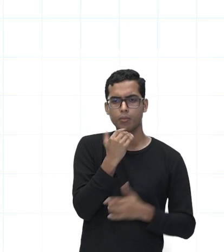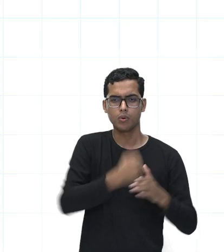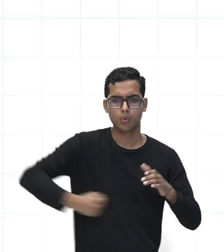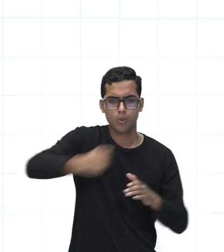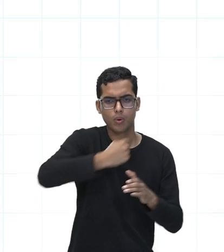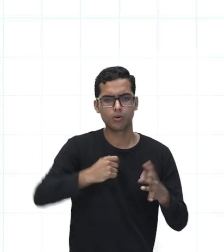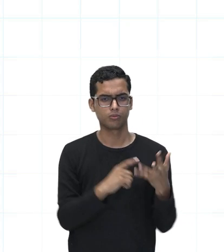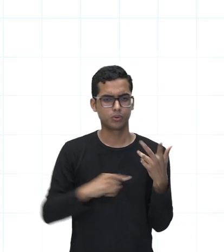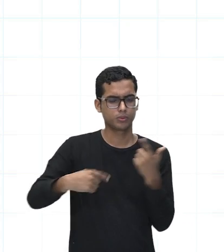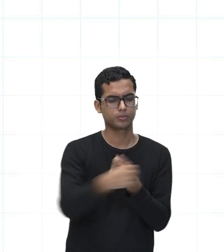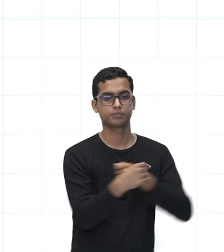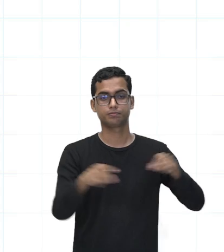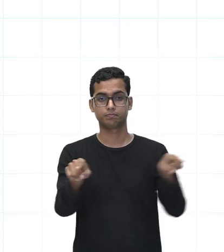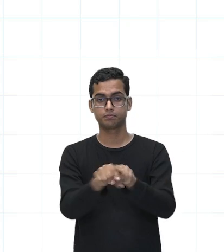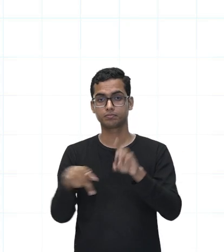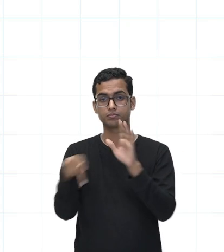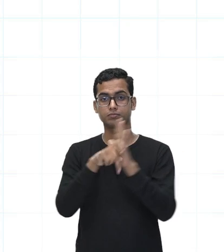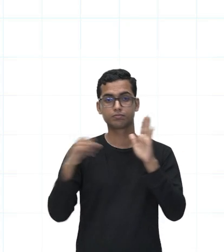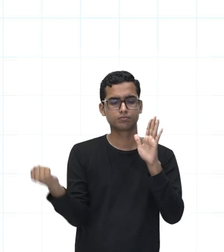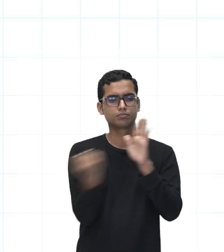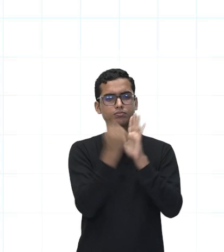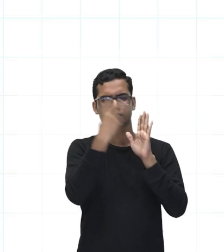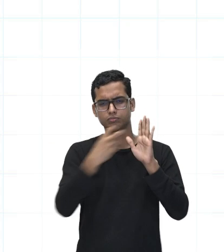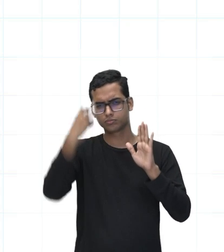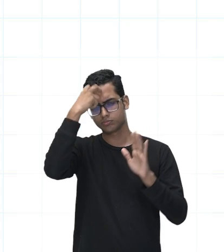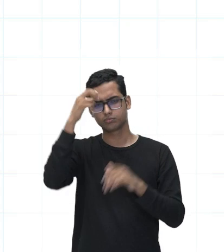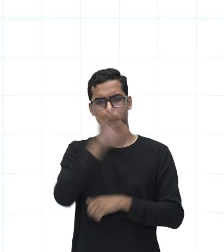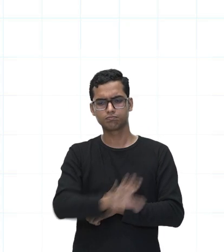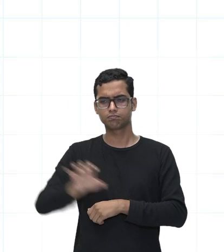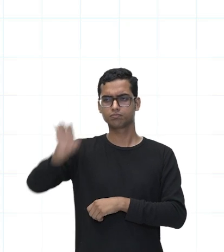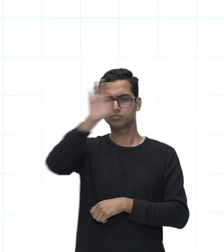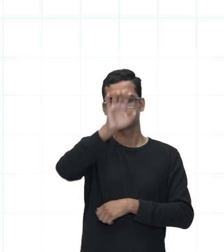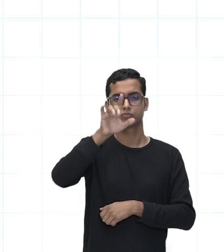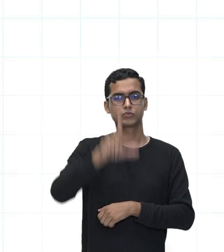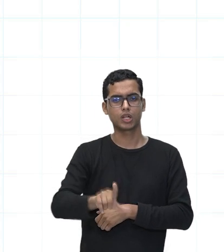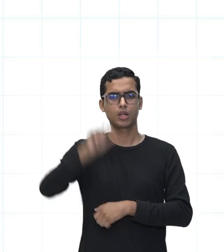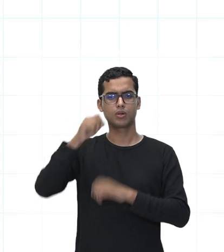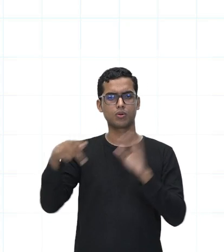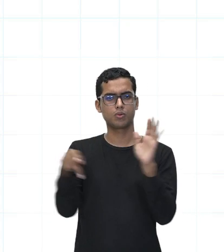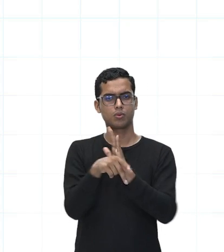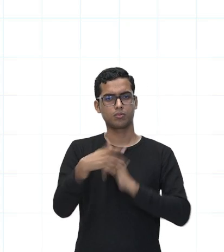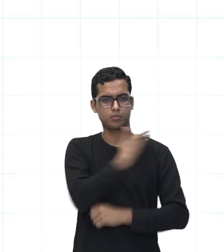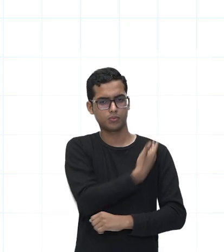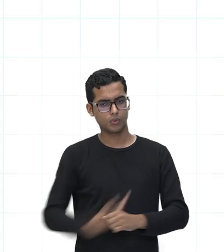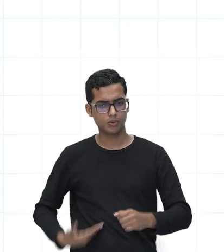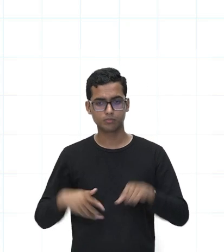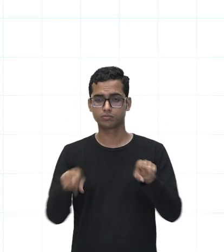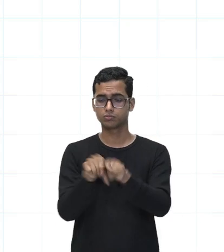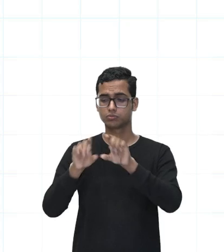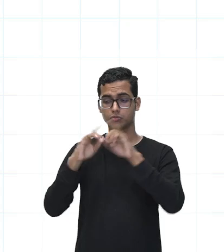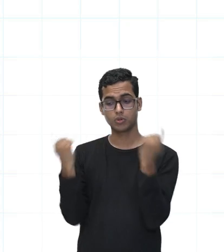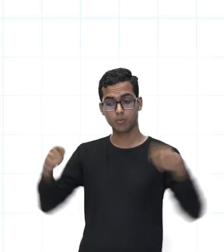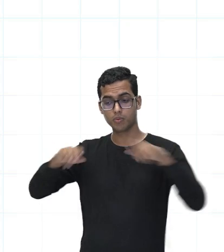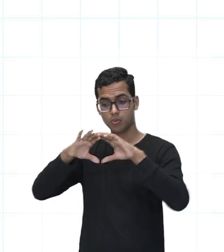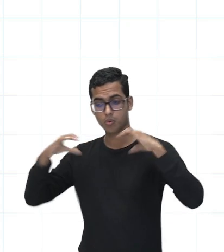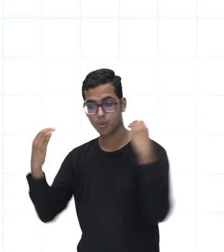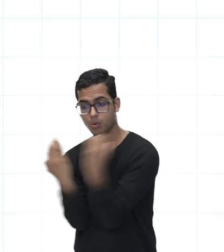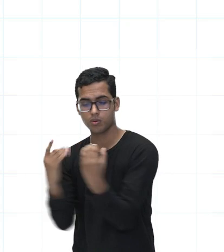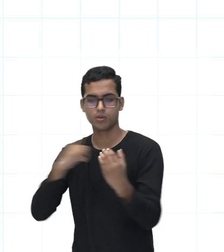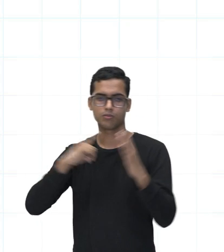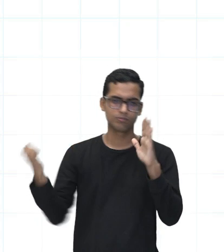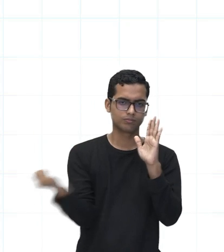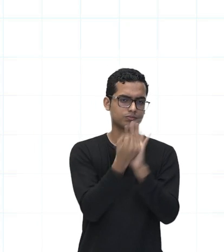culturais oficiais de uma região são escolhidos pelo Estado. No entanto, uma comunidade pode ter um